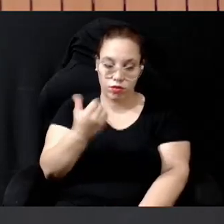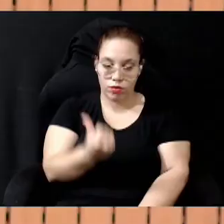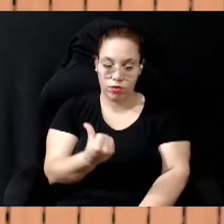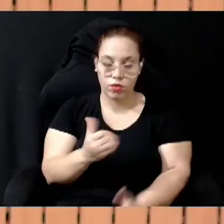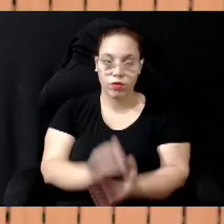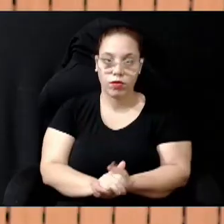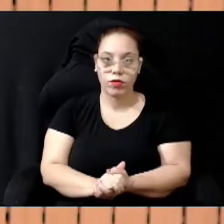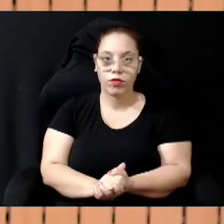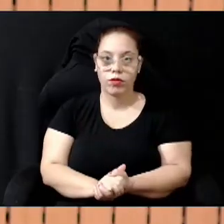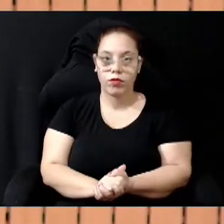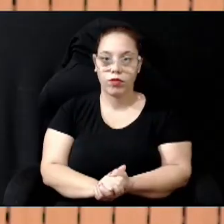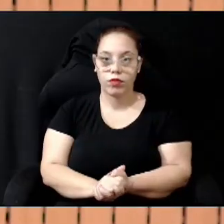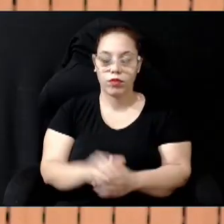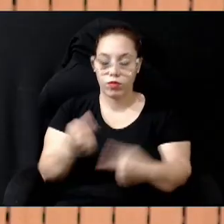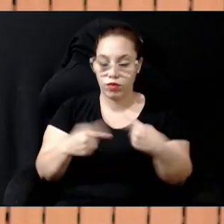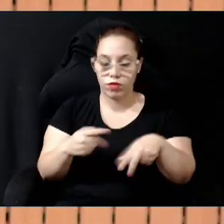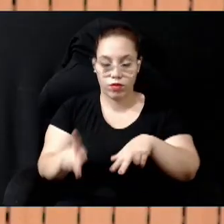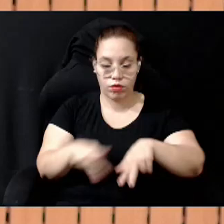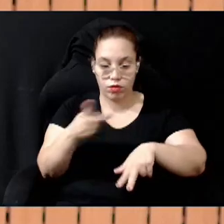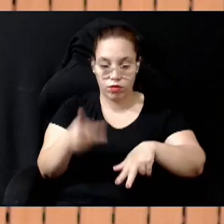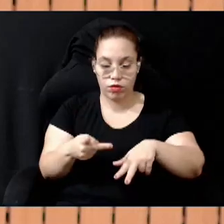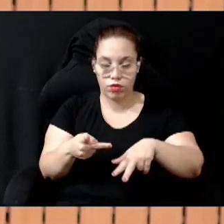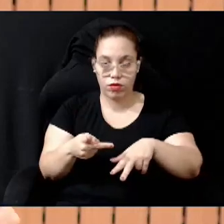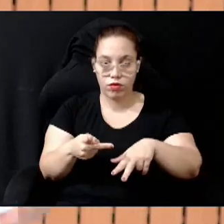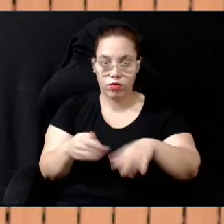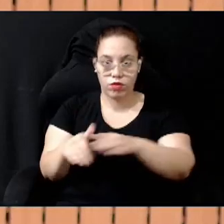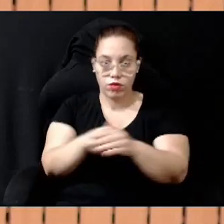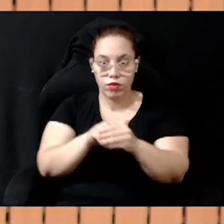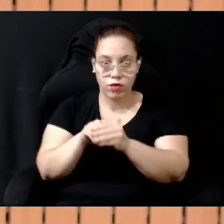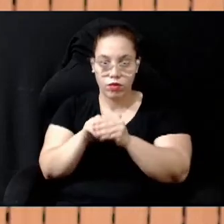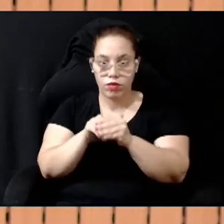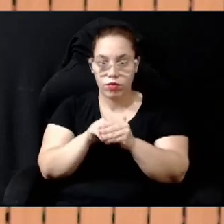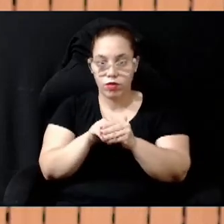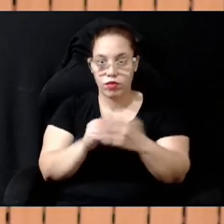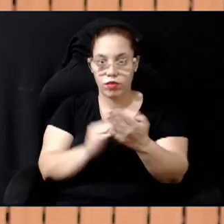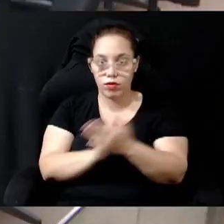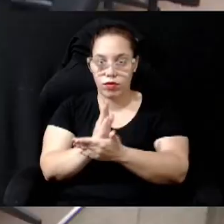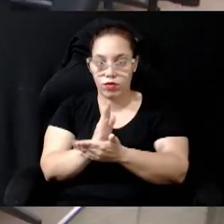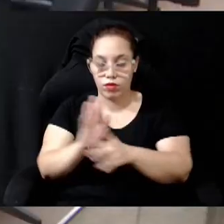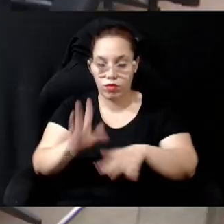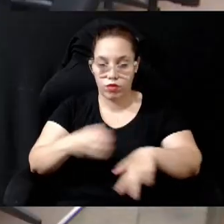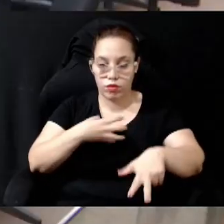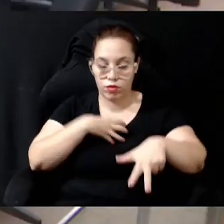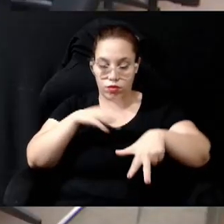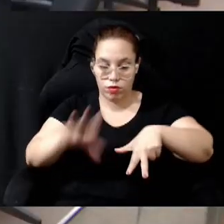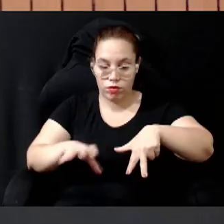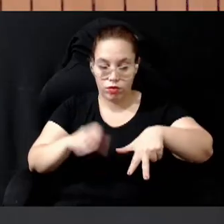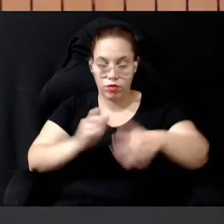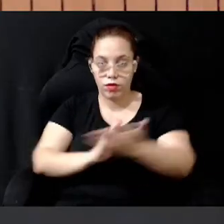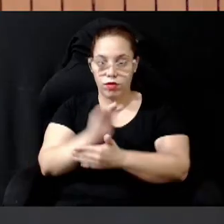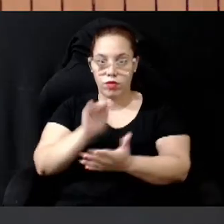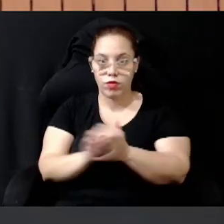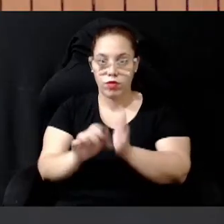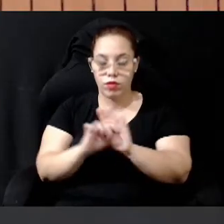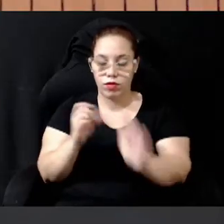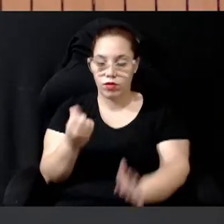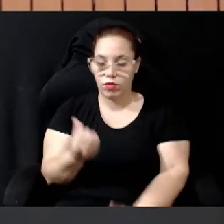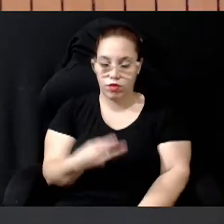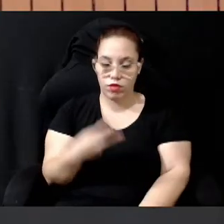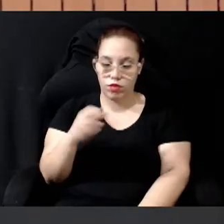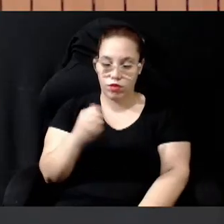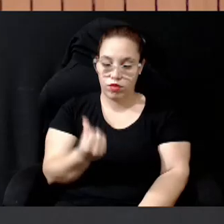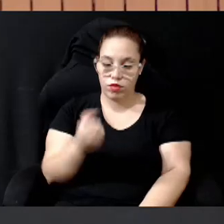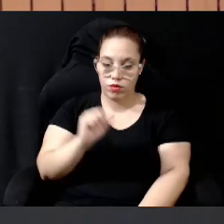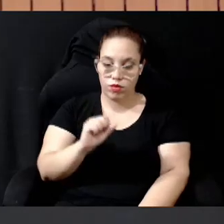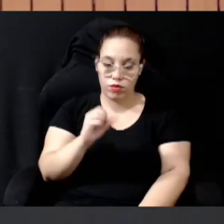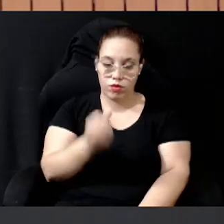Em discussão, não havendo vereador a discutir, em votação. Vereadores favoráveis permaneçam como estão. Aprovado. Requerimento número 2181 do vereador